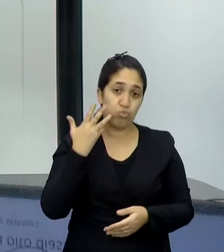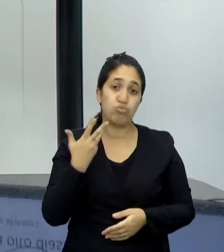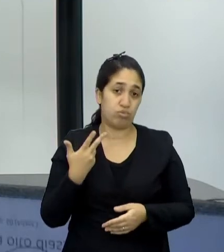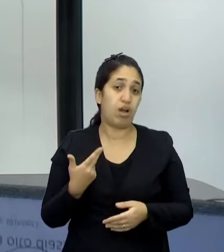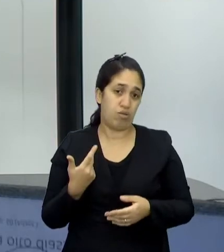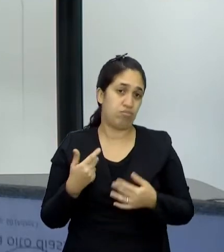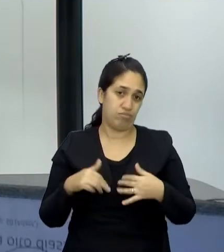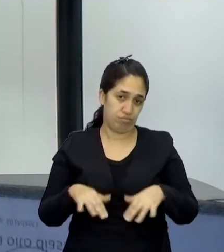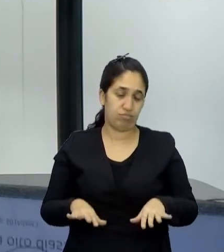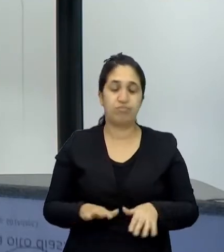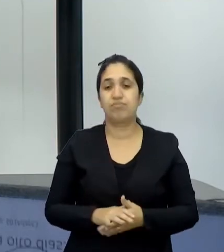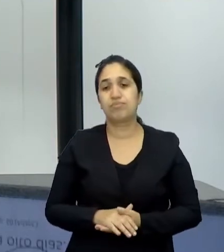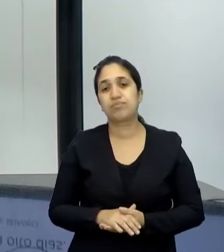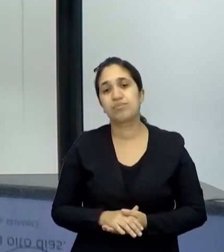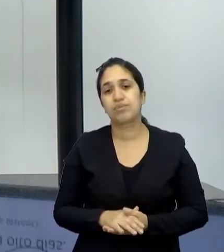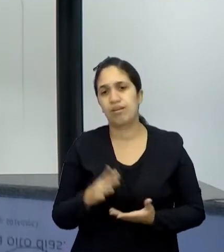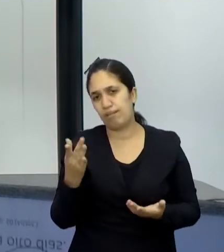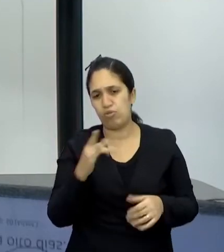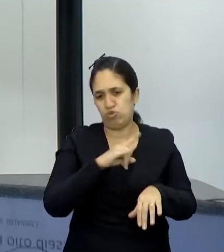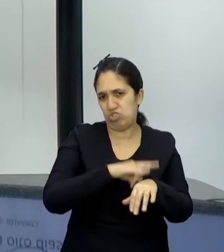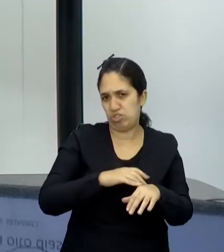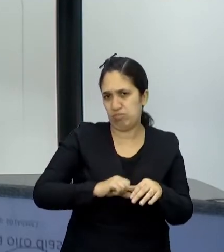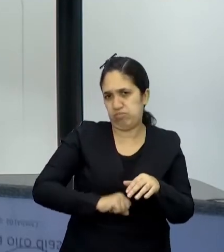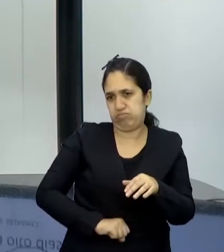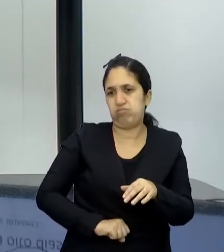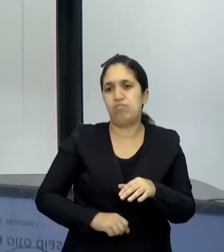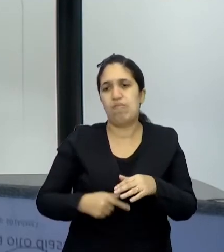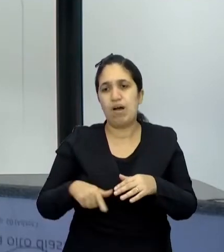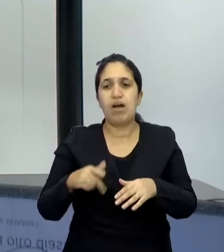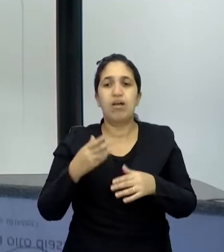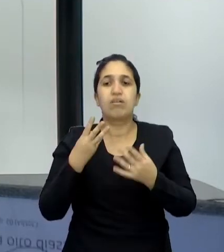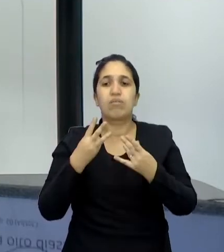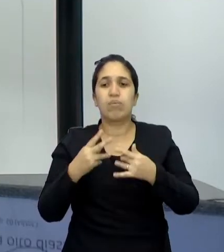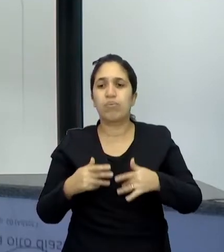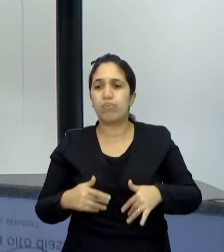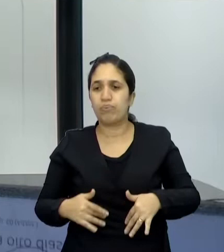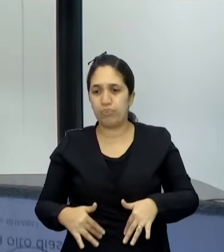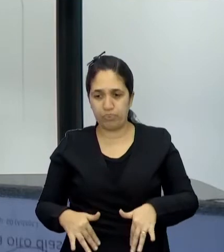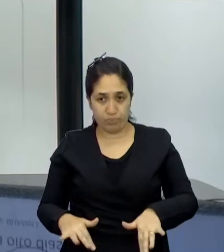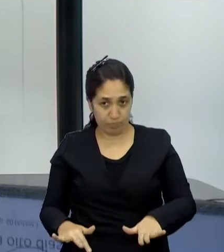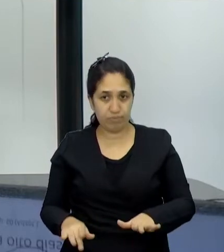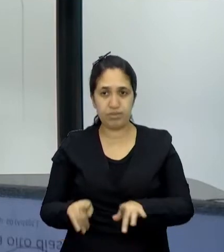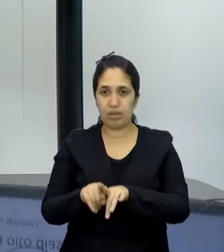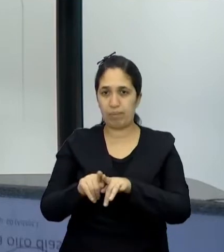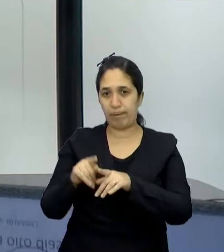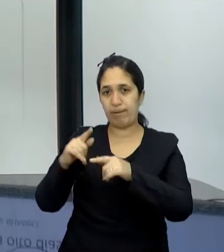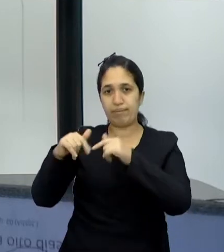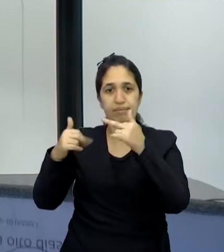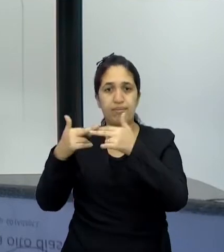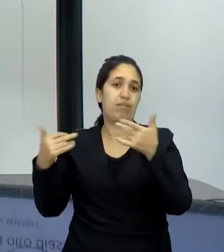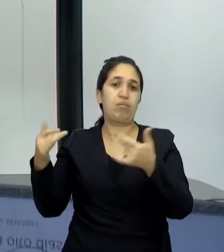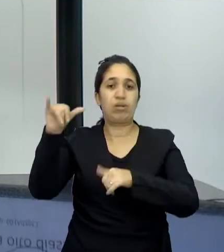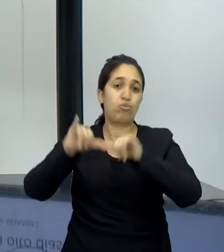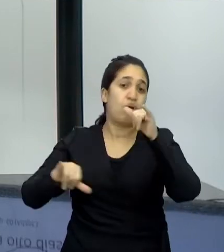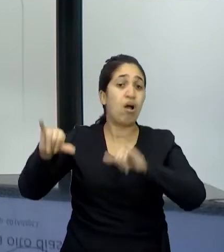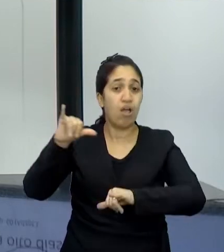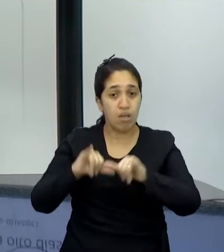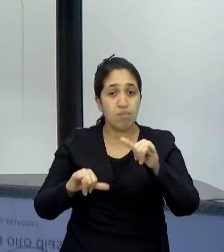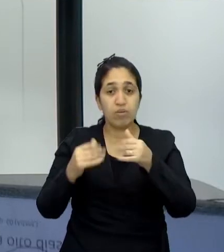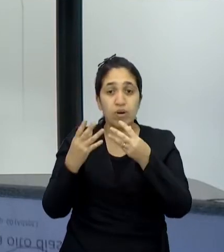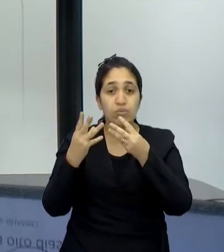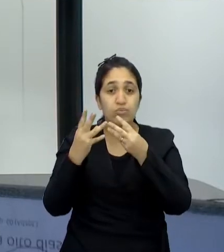naturalmente faz, né? Então o xixi, fezes a gente vai eliminando e também esses elementos químicos vão reduzindo aí a